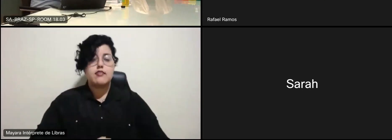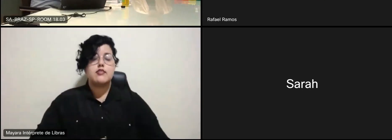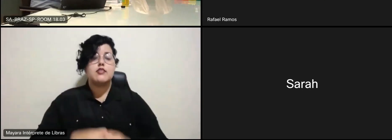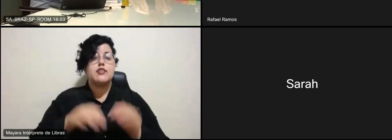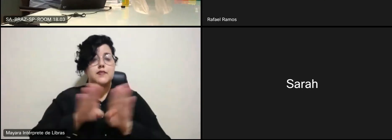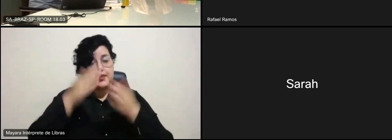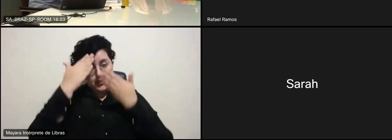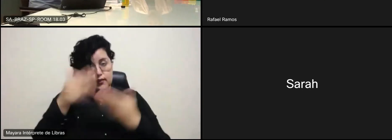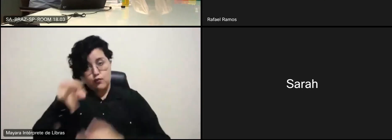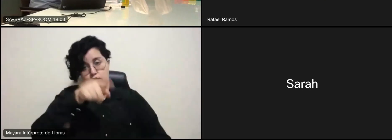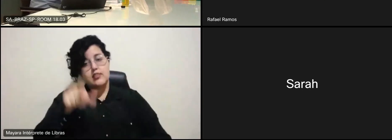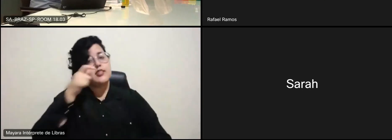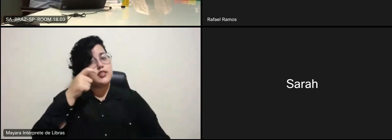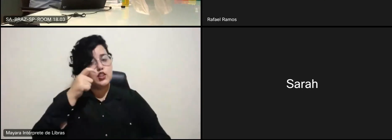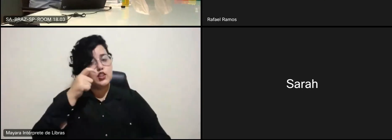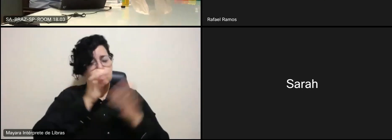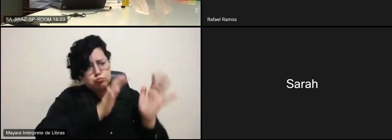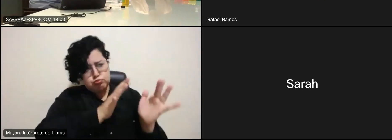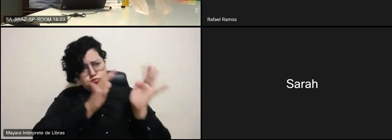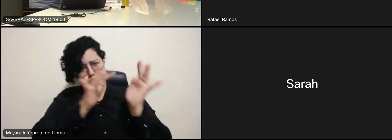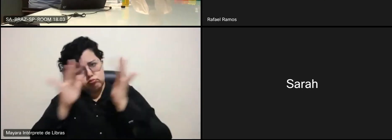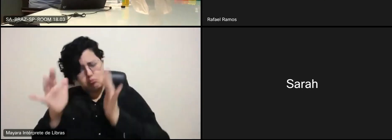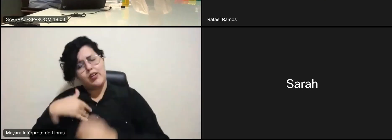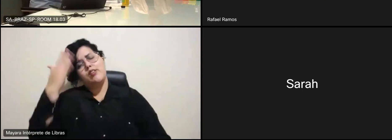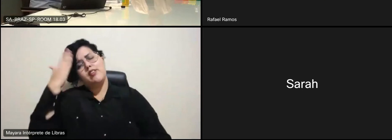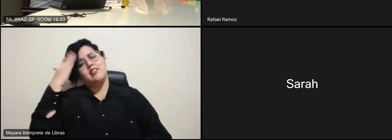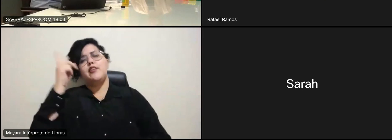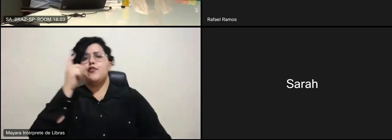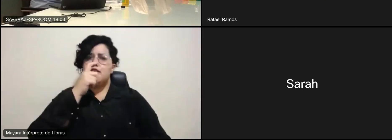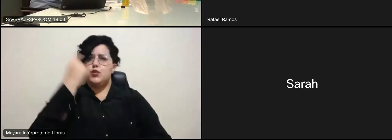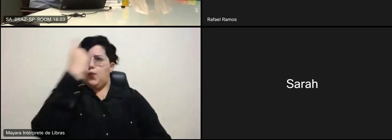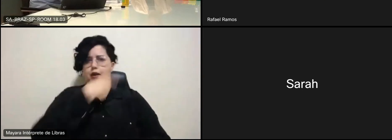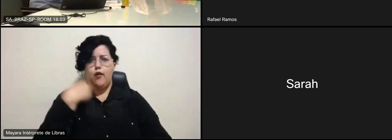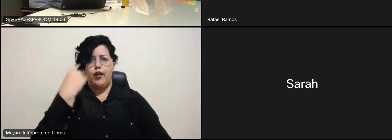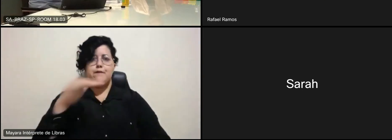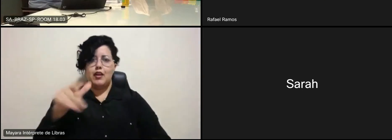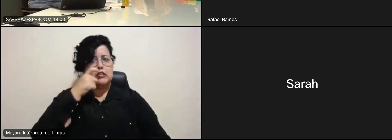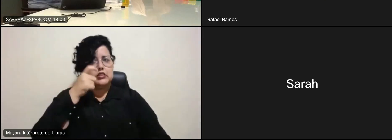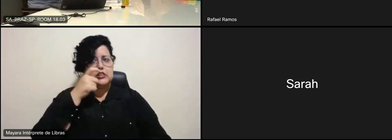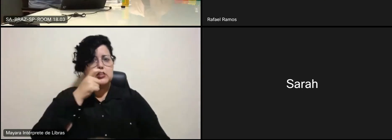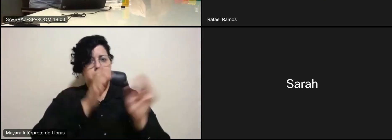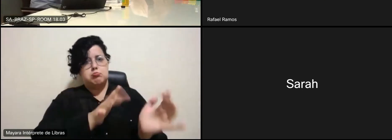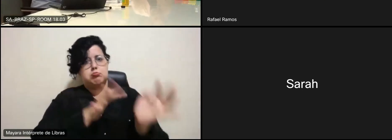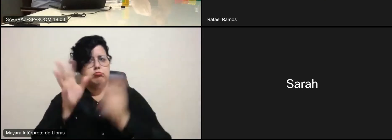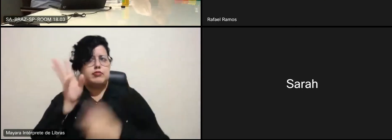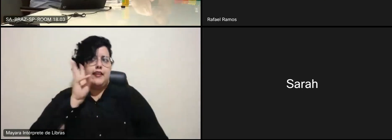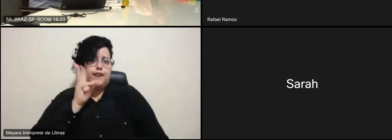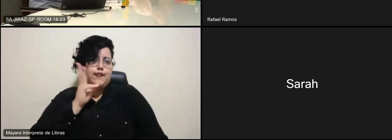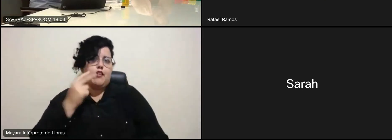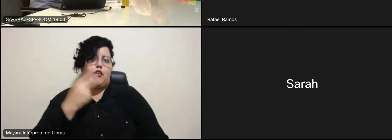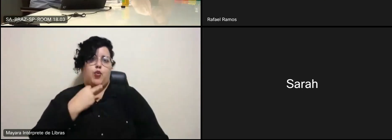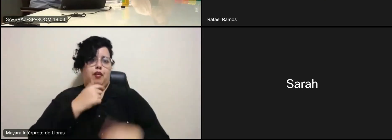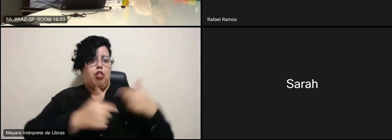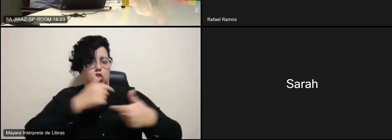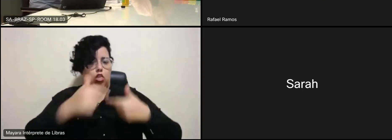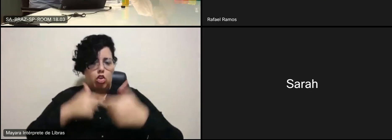agradecer vocês que estão aí assistindo a gente. Eu sei que é muito difícil a gente ter 1 hora e meia ali, principalmente de uma terça-feira,